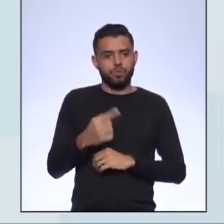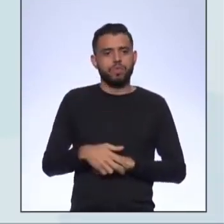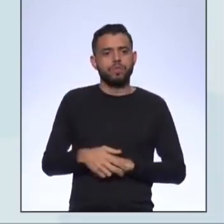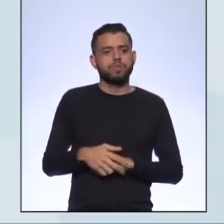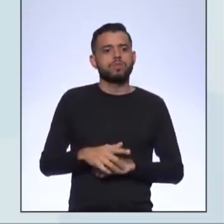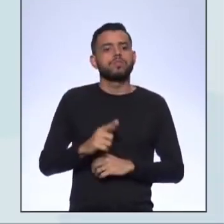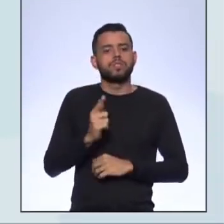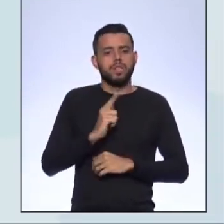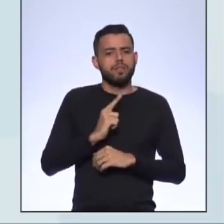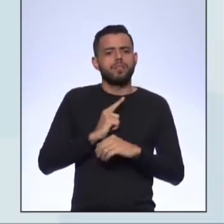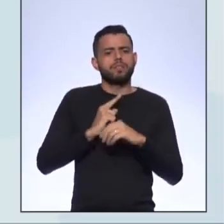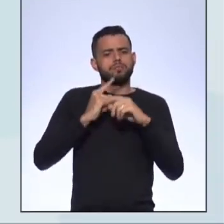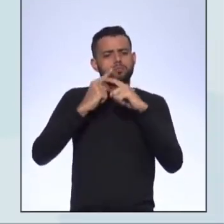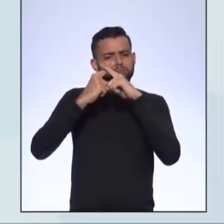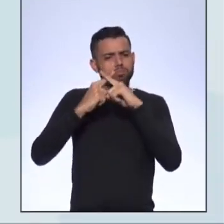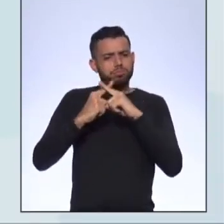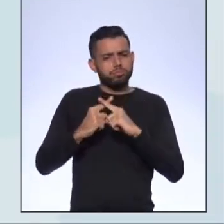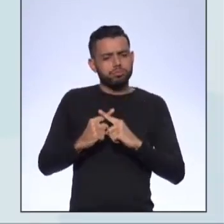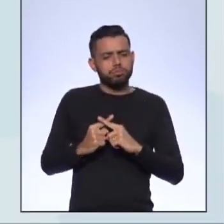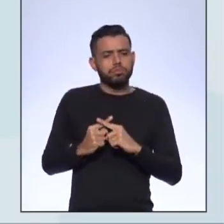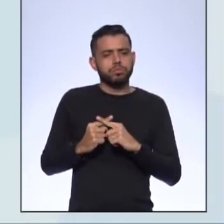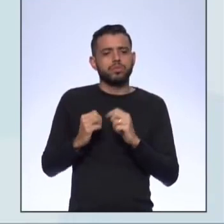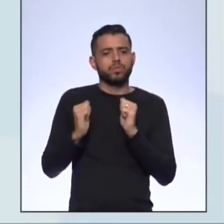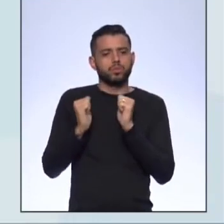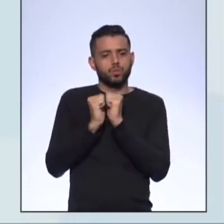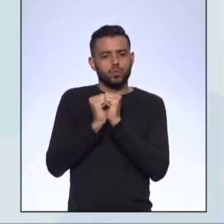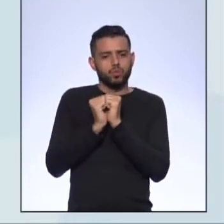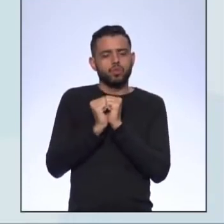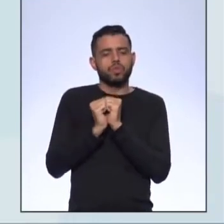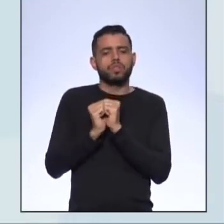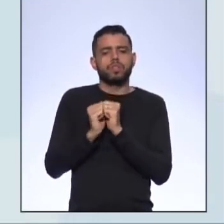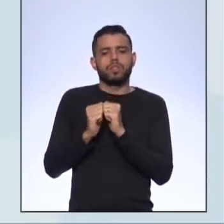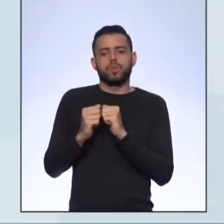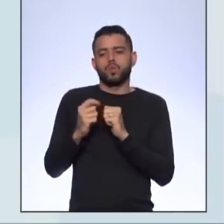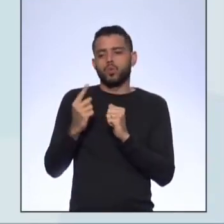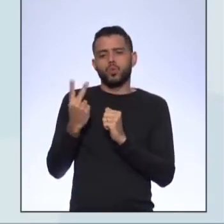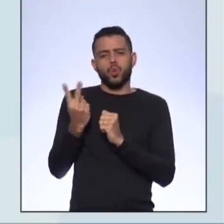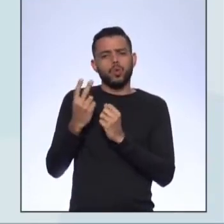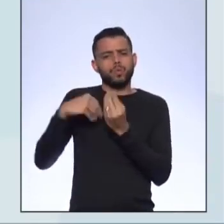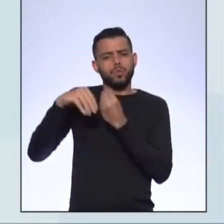o quê? O cruzamento entre híbridos, né? Então, a gente tem lá azão-azinho e